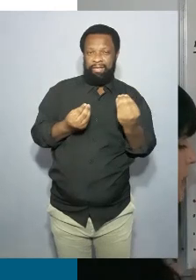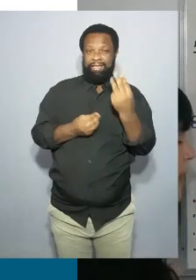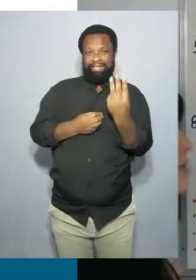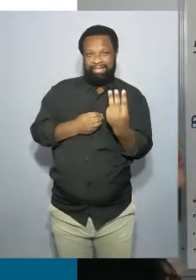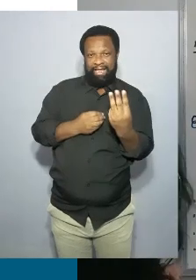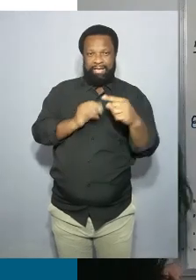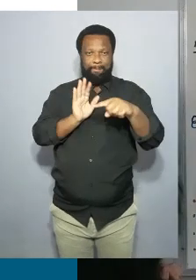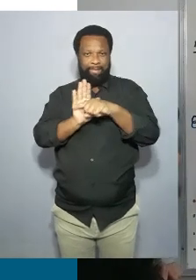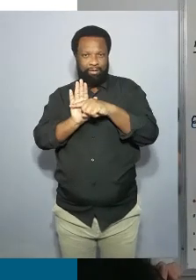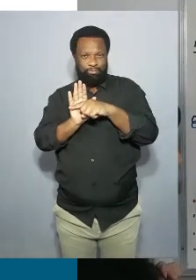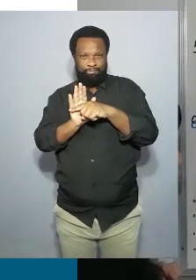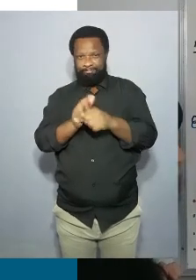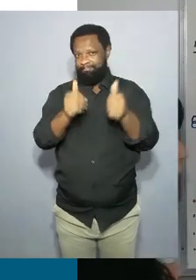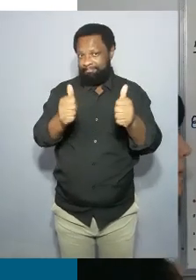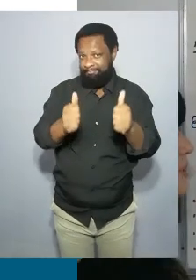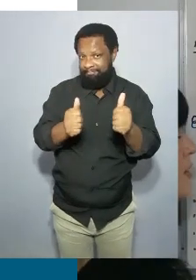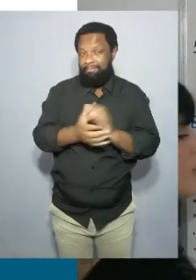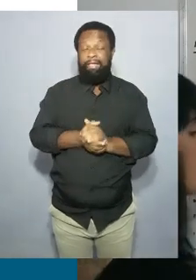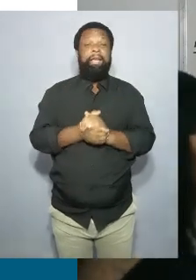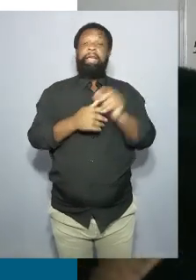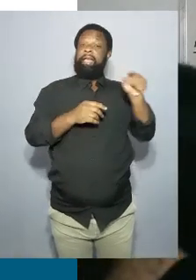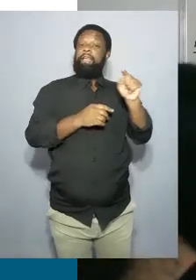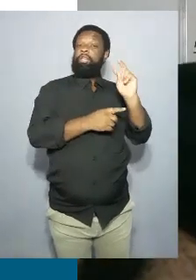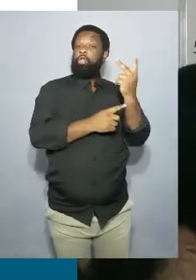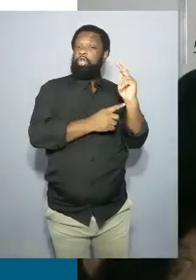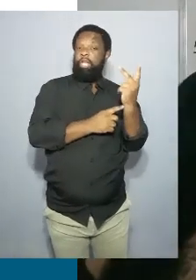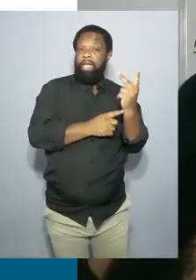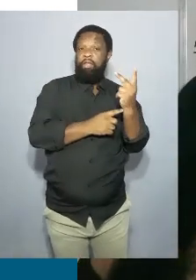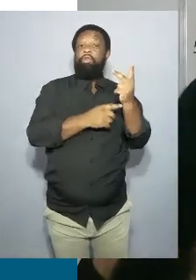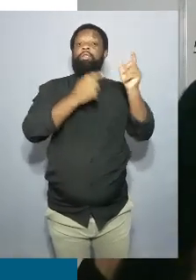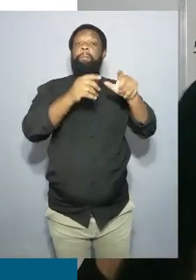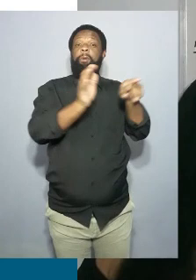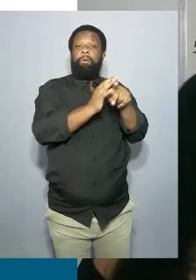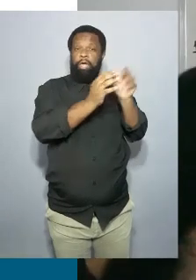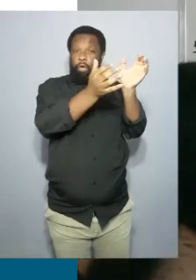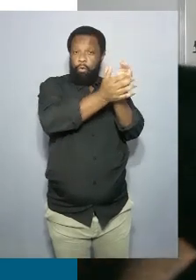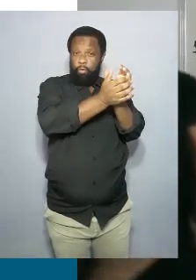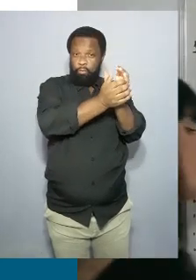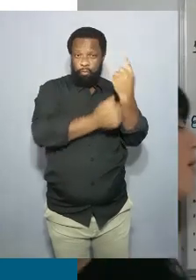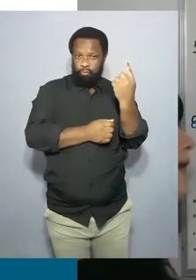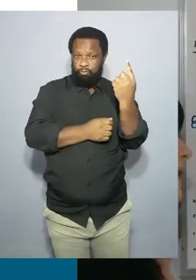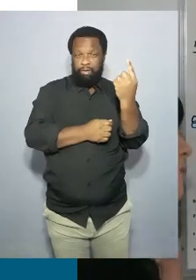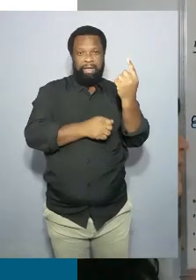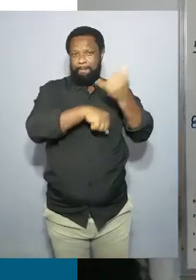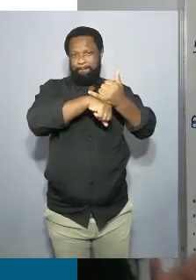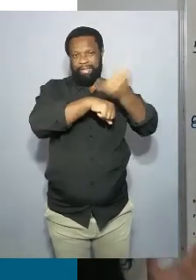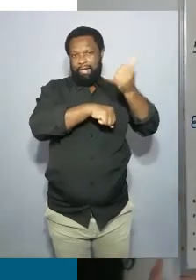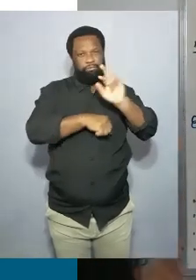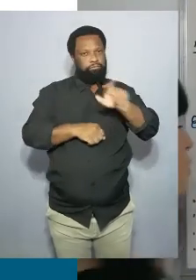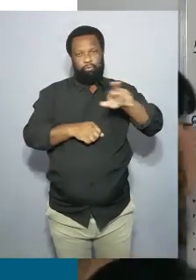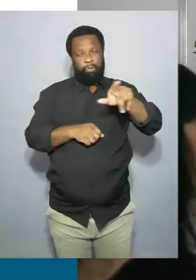carga 3-. Tudo bem, pessoal? E o hidrogênio, que se localiza no grupo 1, não é um metal alcalino, mas